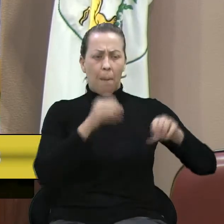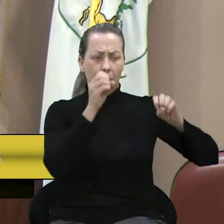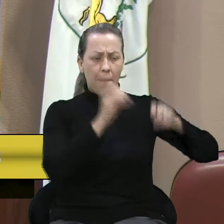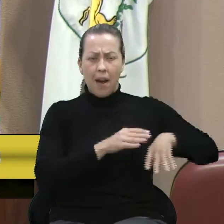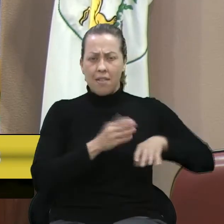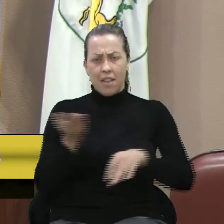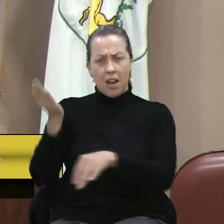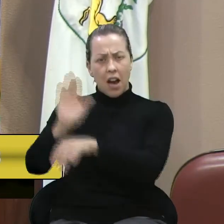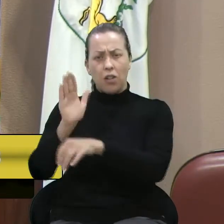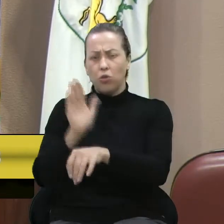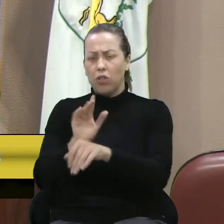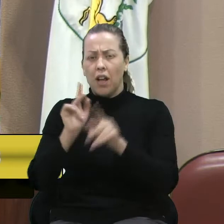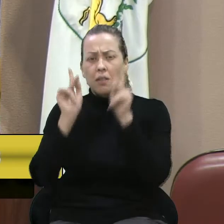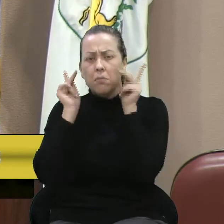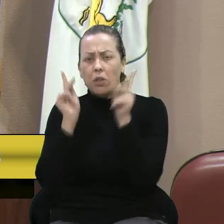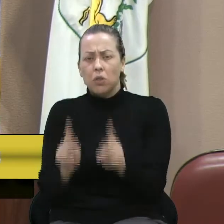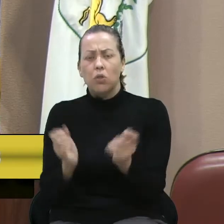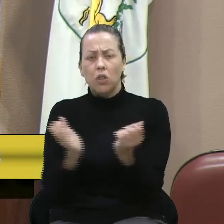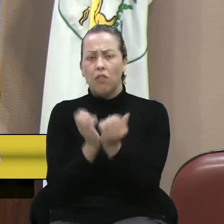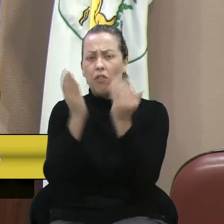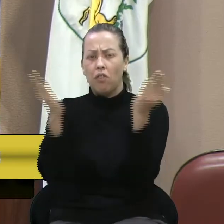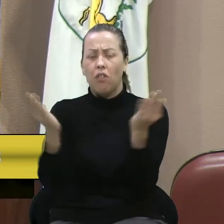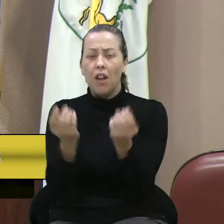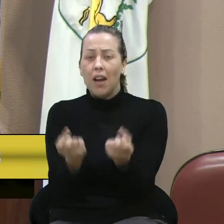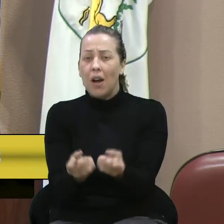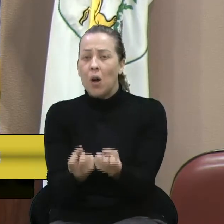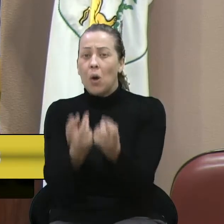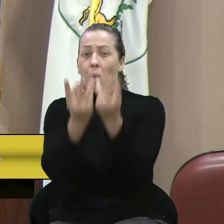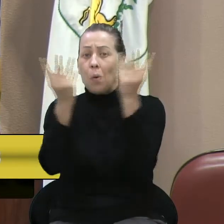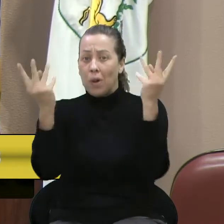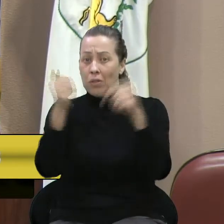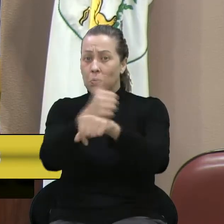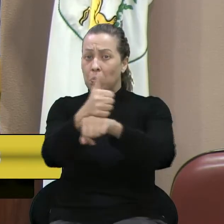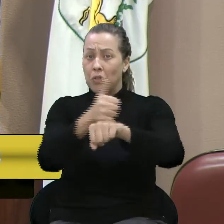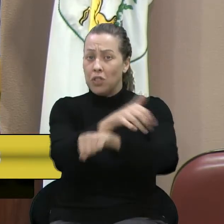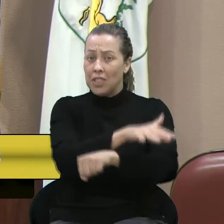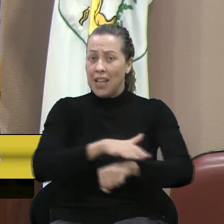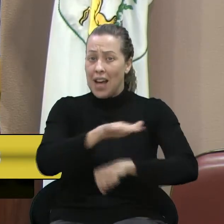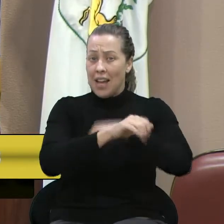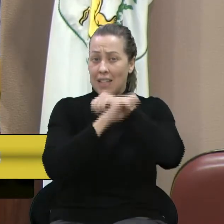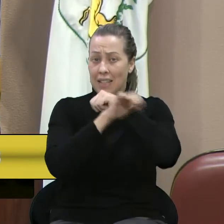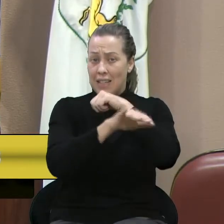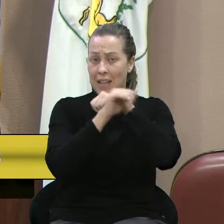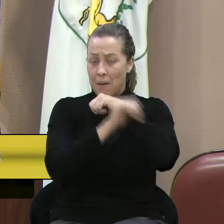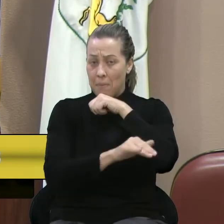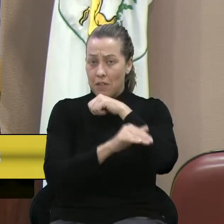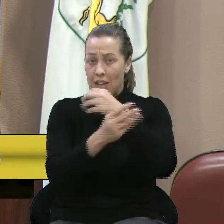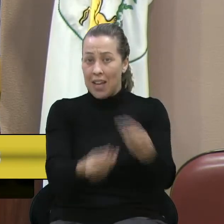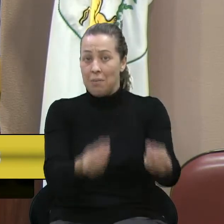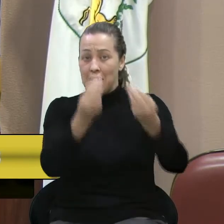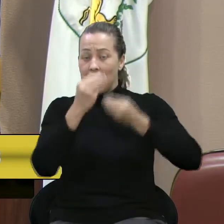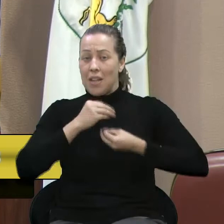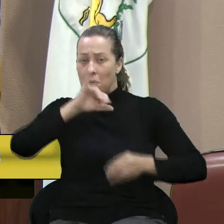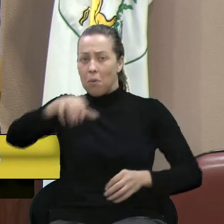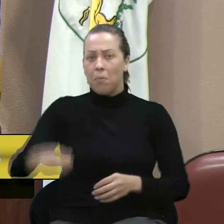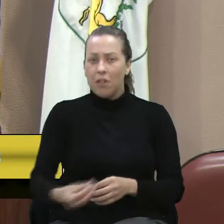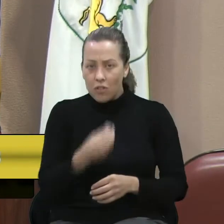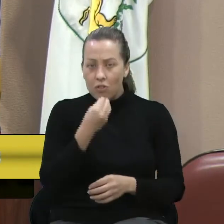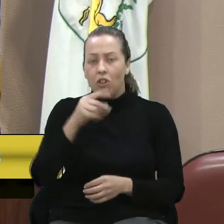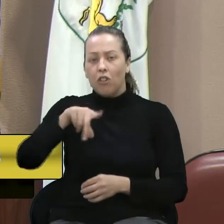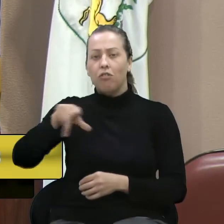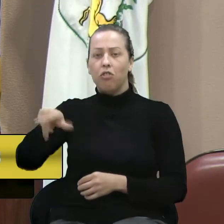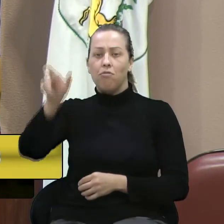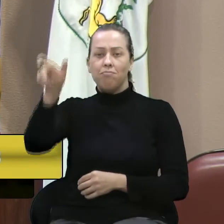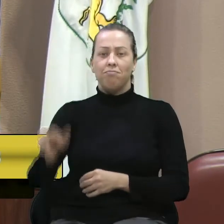outros. E quantas pessoas da imprensa nos relataram, né? Quem me deu a primeira oportunidade em Caxias foi o